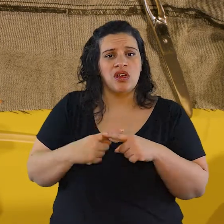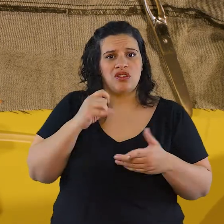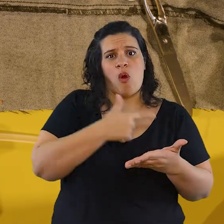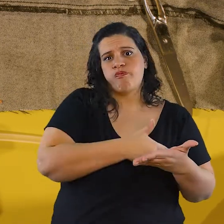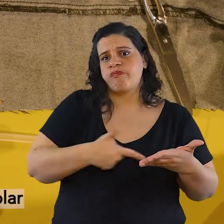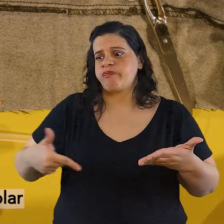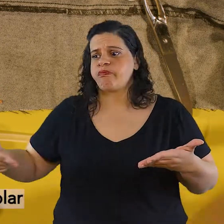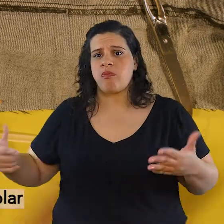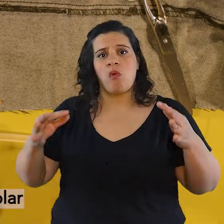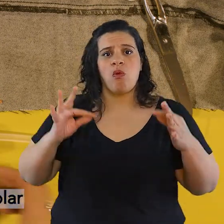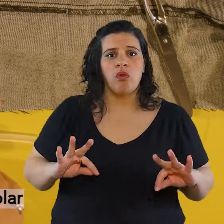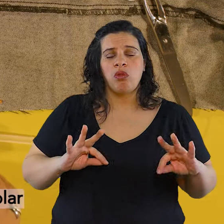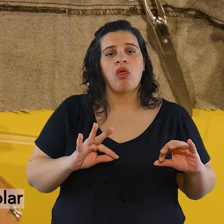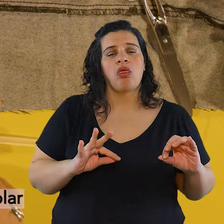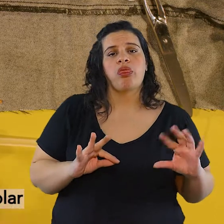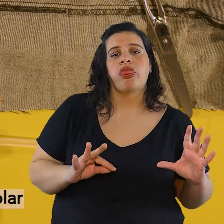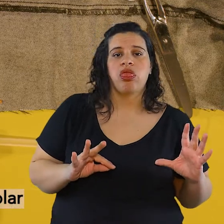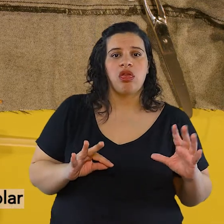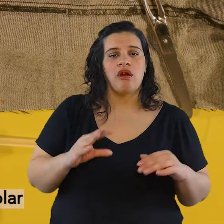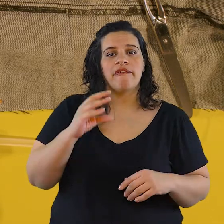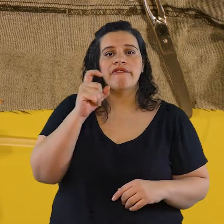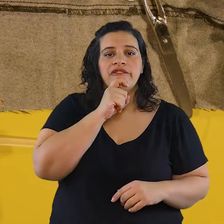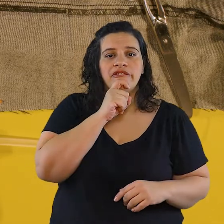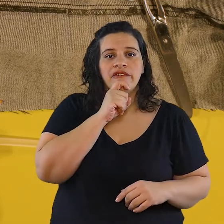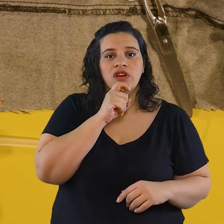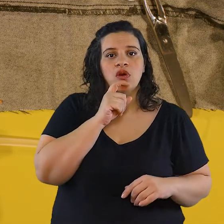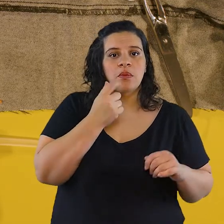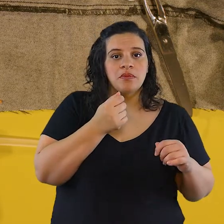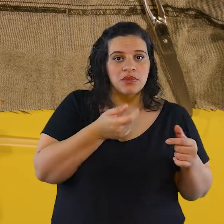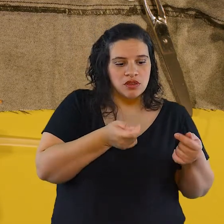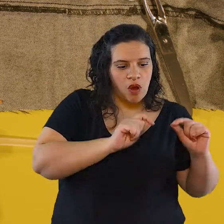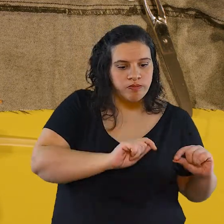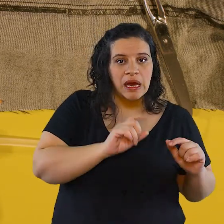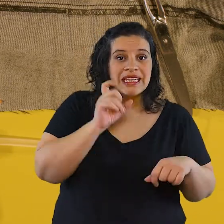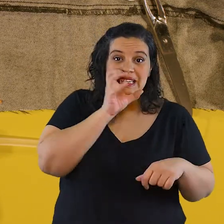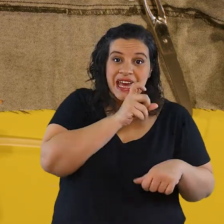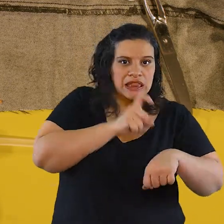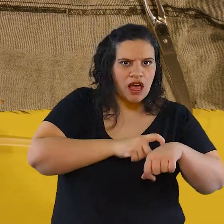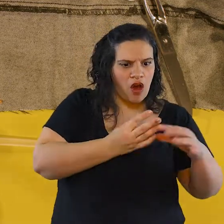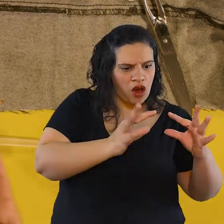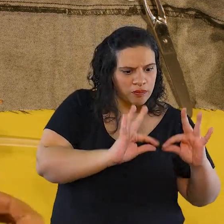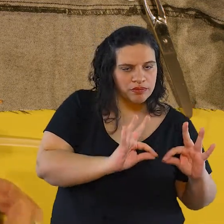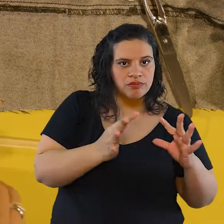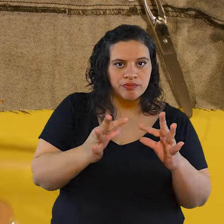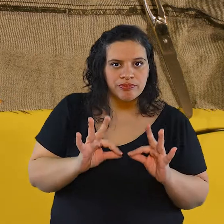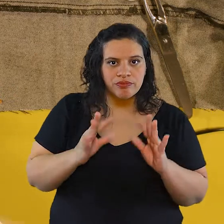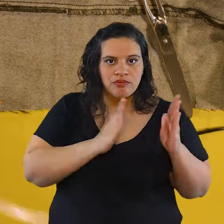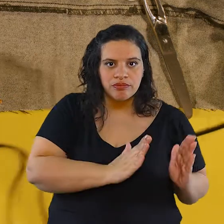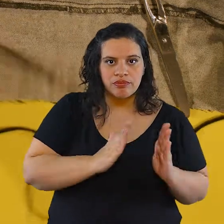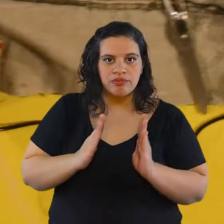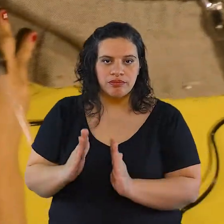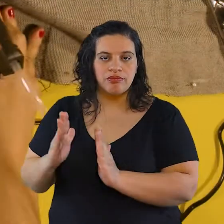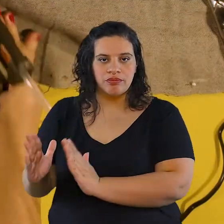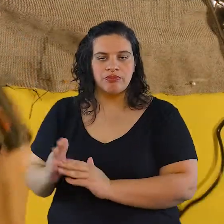fazendo aos poucos, porque se eu passar a cola quente e não colar em seguida, ela esfria e aí não cola a parte que eu